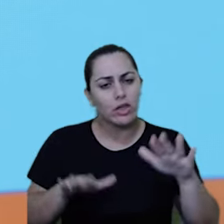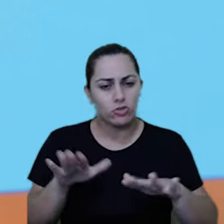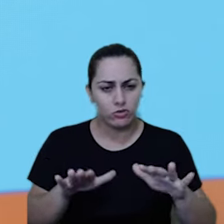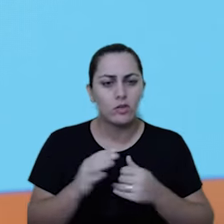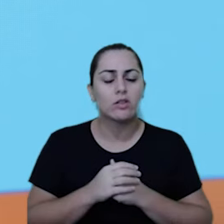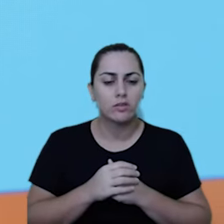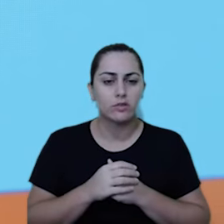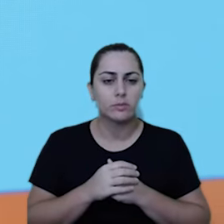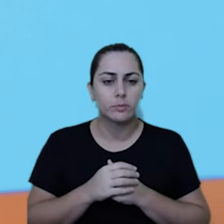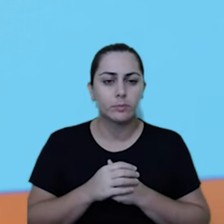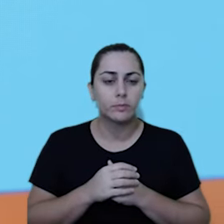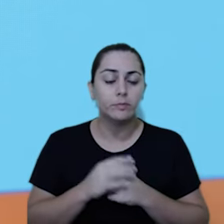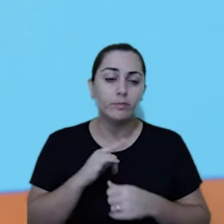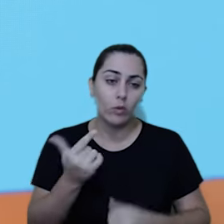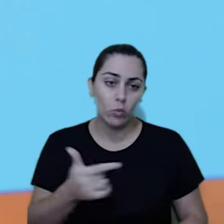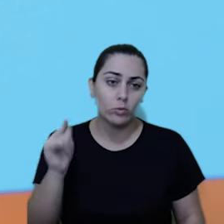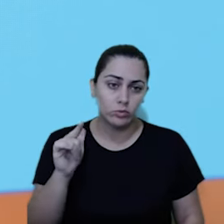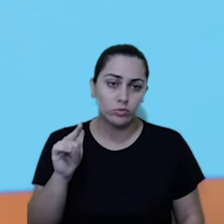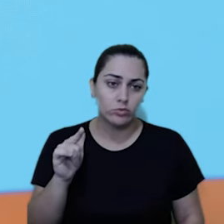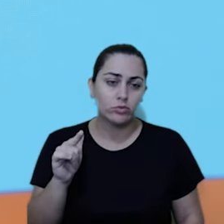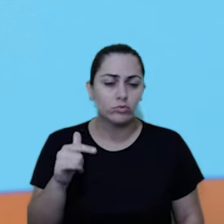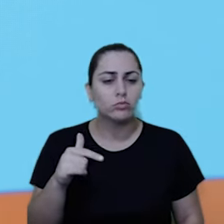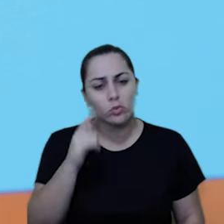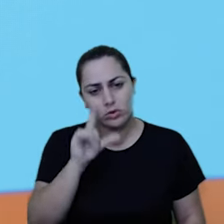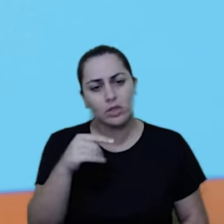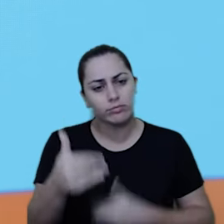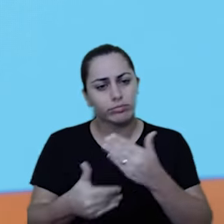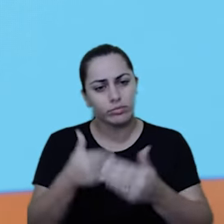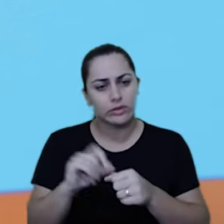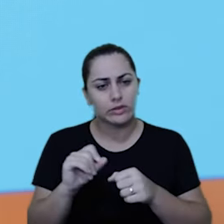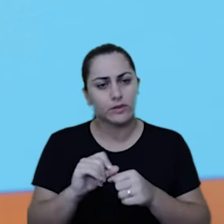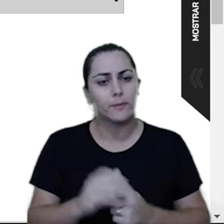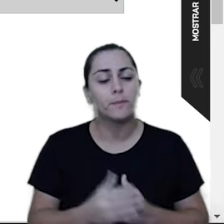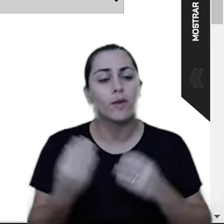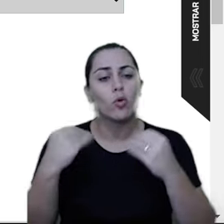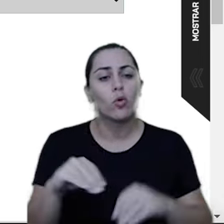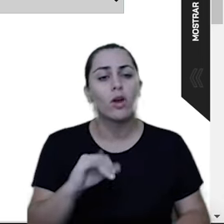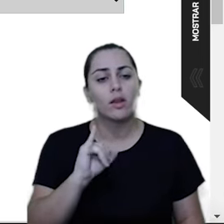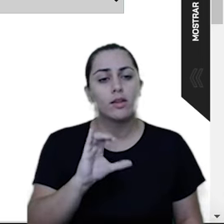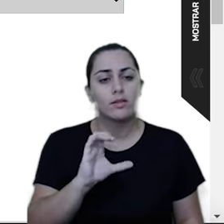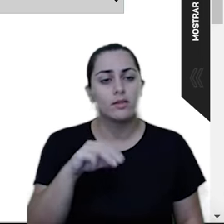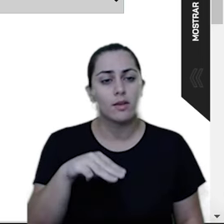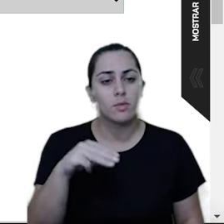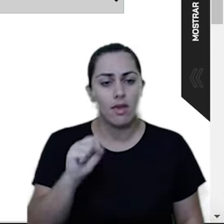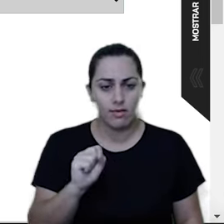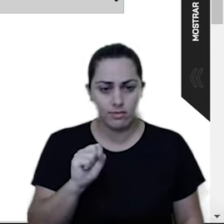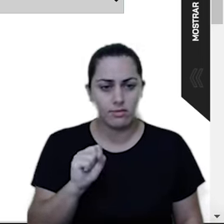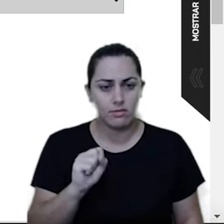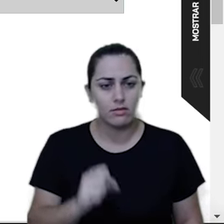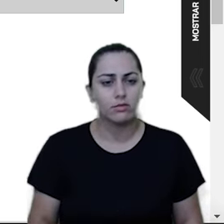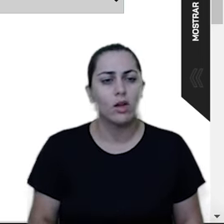tipo aí outros passos a mais aí a gente teria que dar ó eu vou colocar ecms aqui eu vou